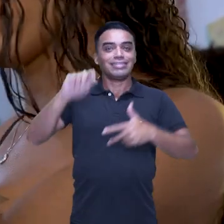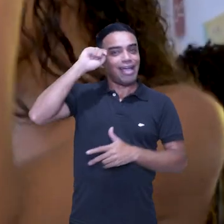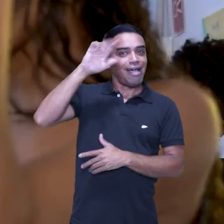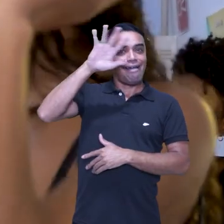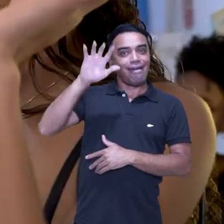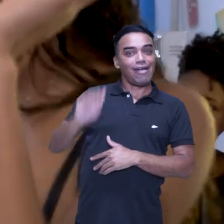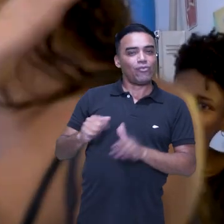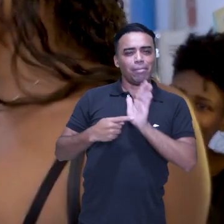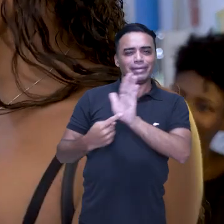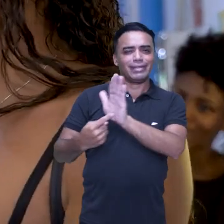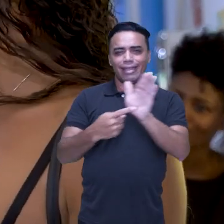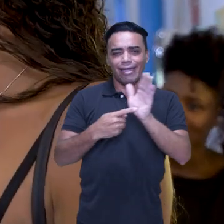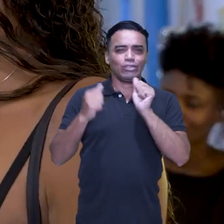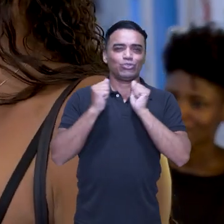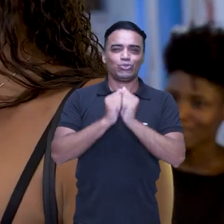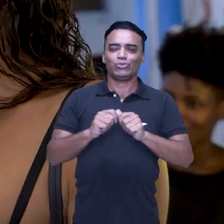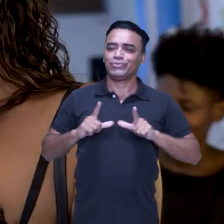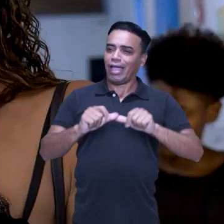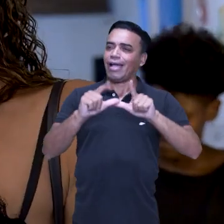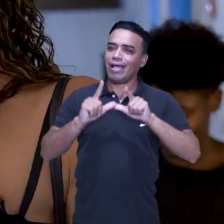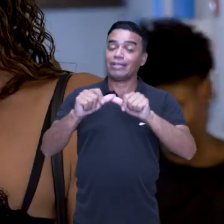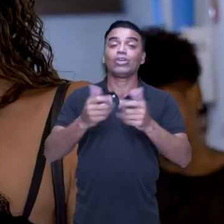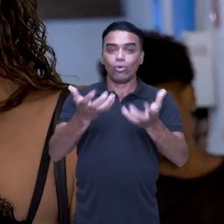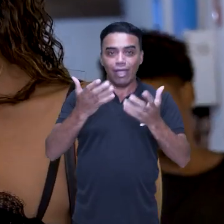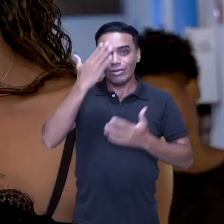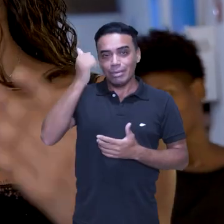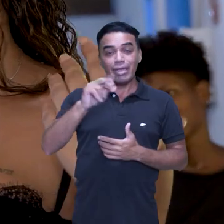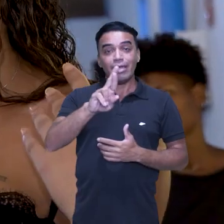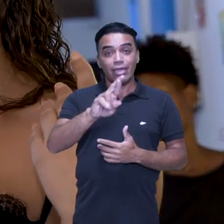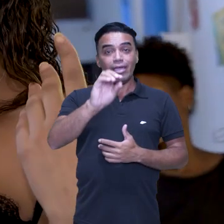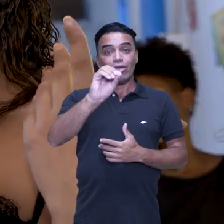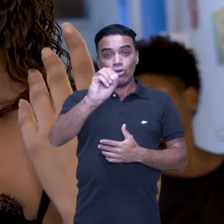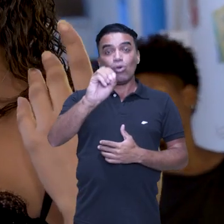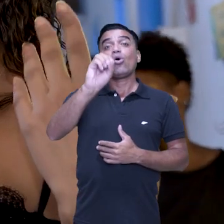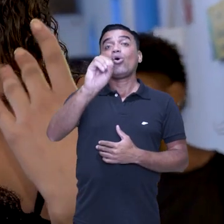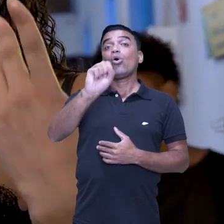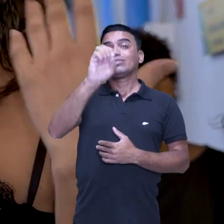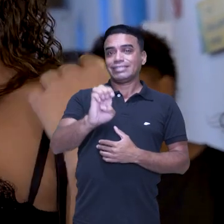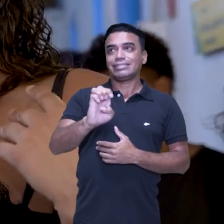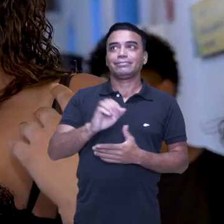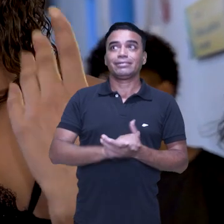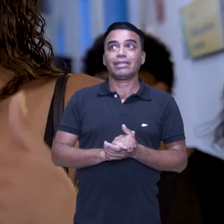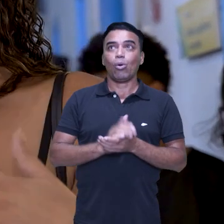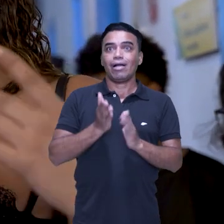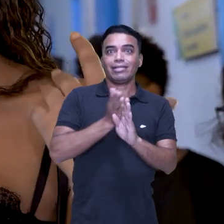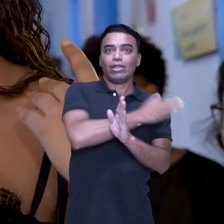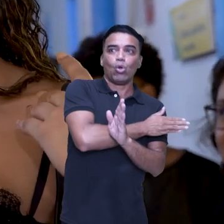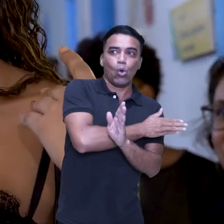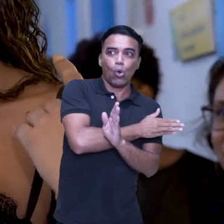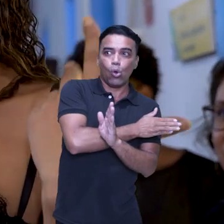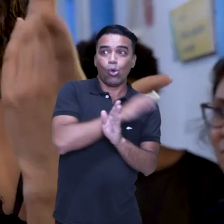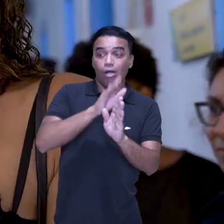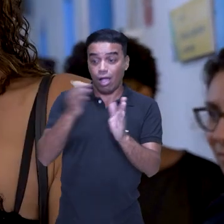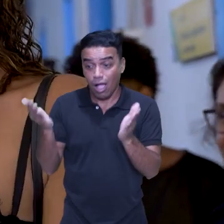muitas vezes por aí com ela, já viajei e tudo mais. E eu quero saber, Rose, com o sucesso que teve a edição anterior e de agora, o que